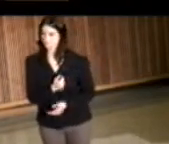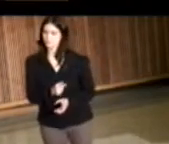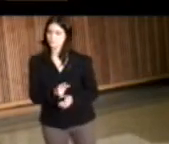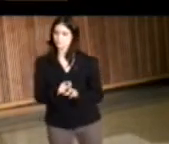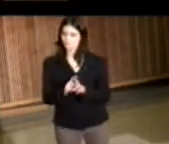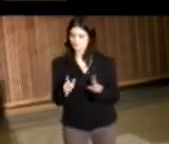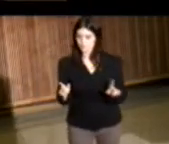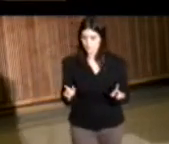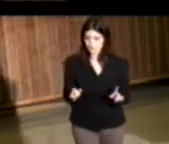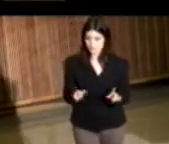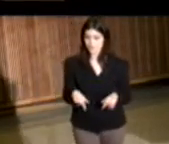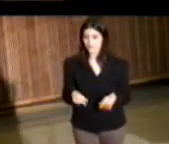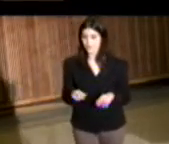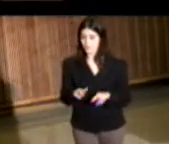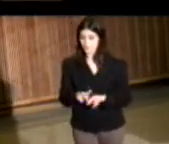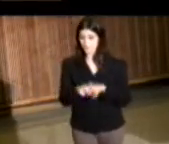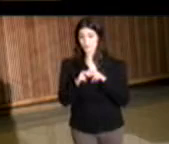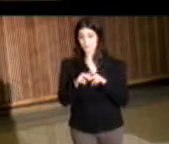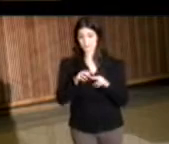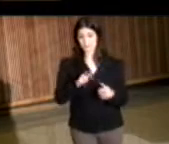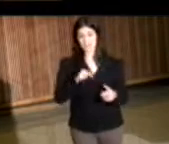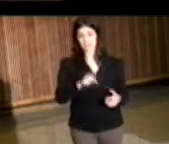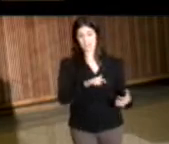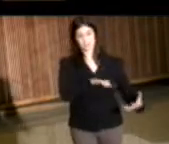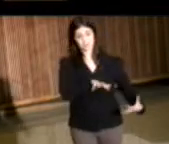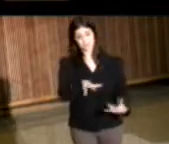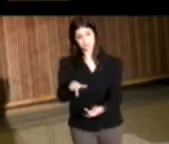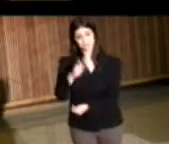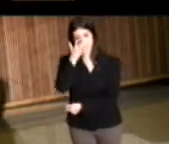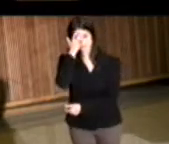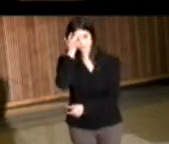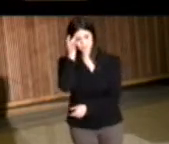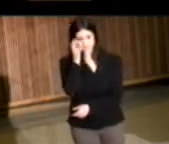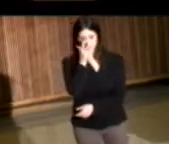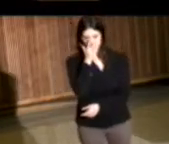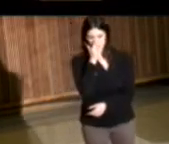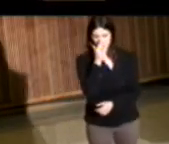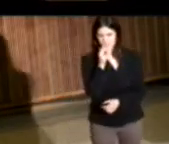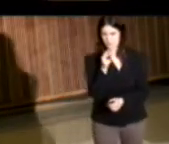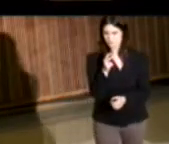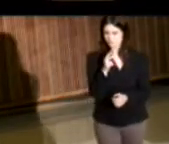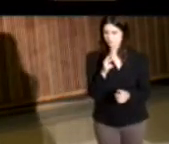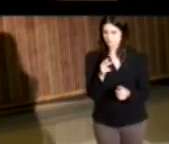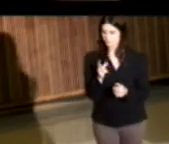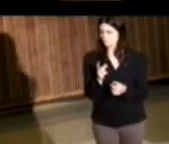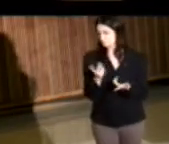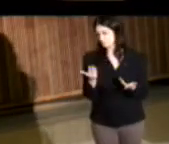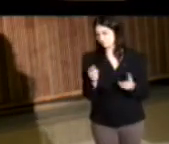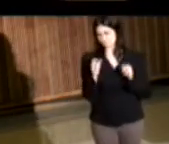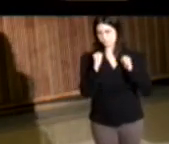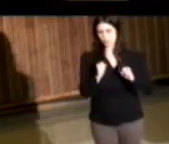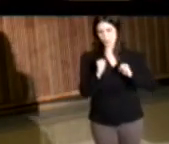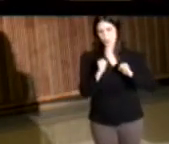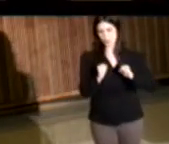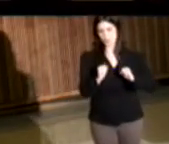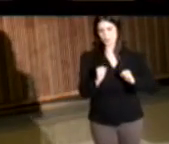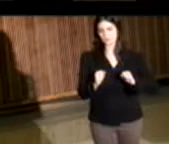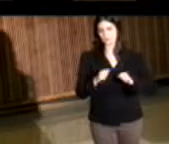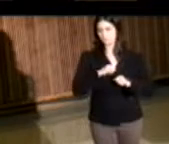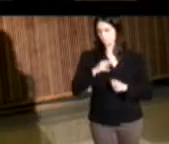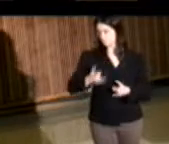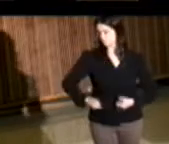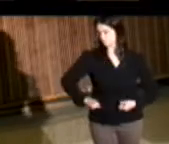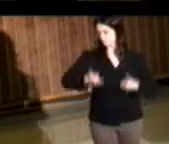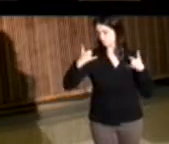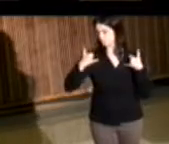muitos poderosos desta terra não alcancem a salvação eterna. Não porque eles sejam